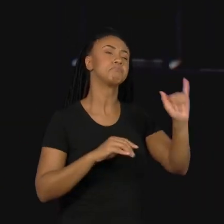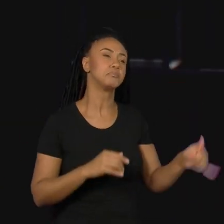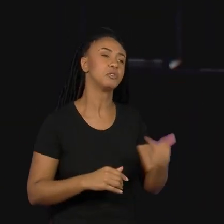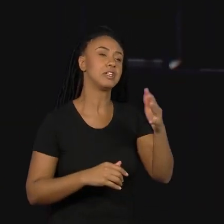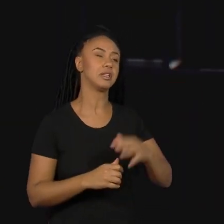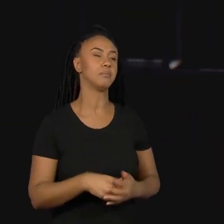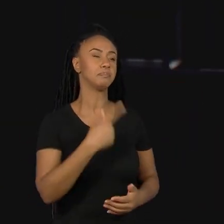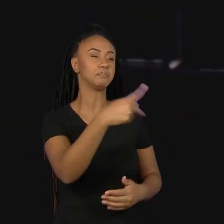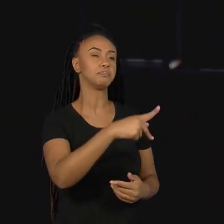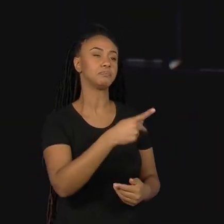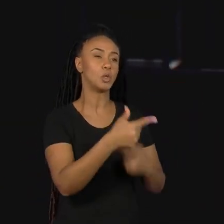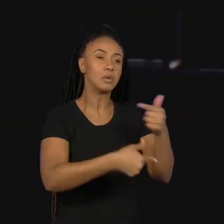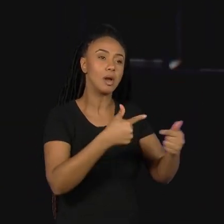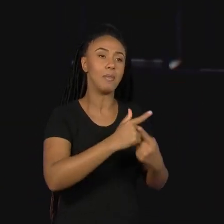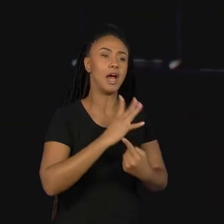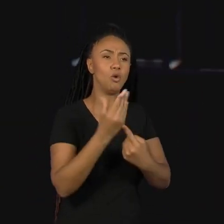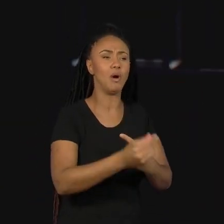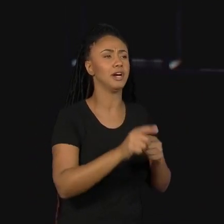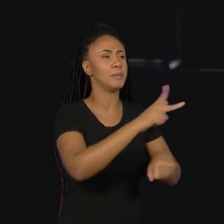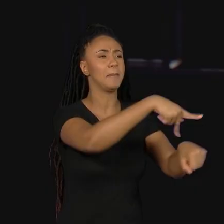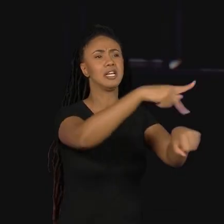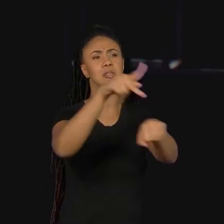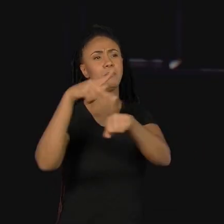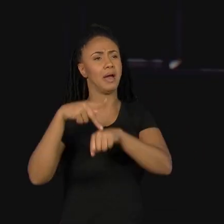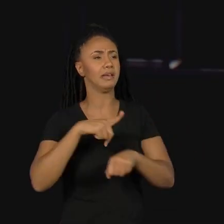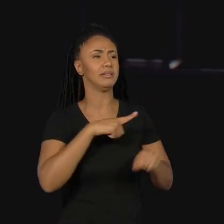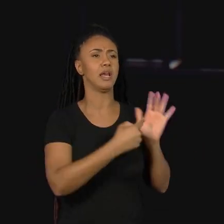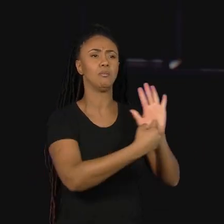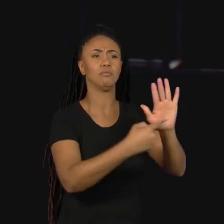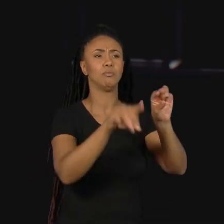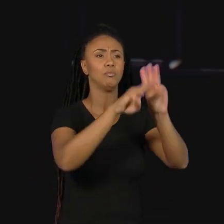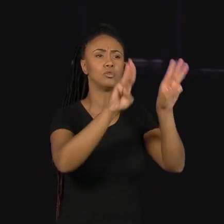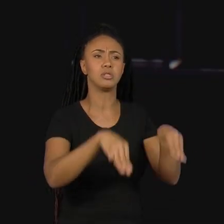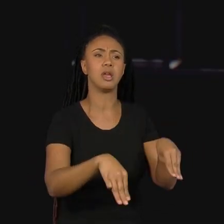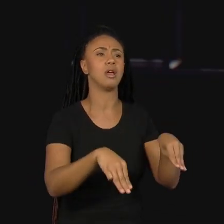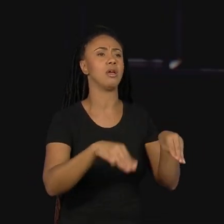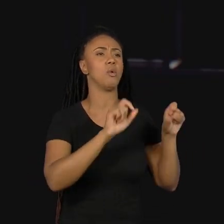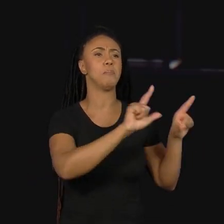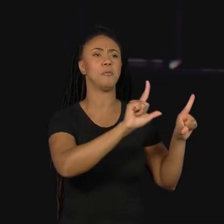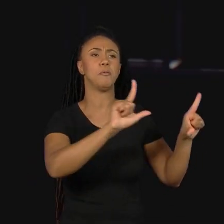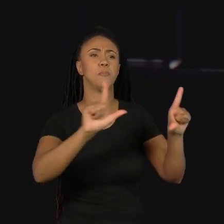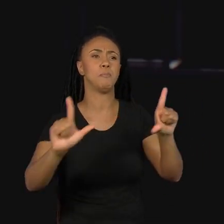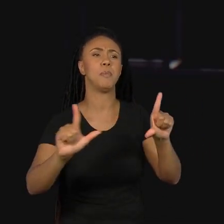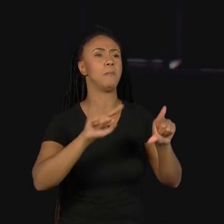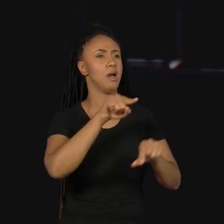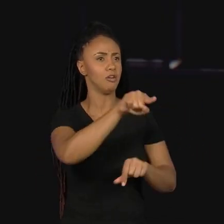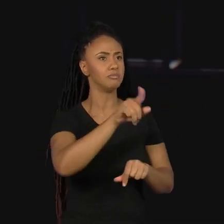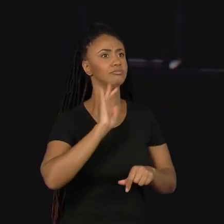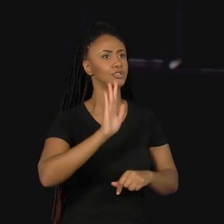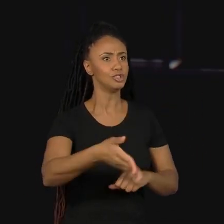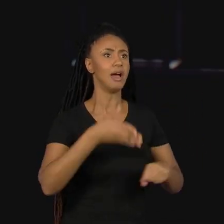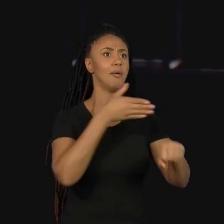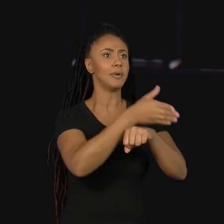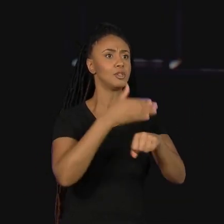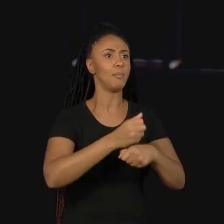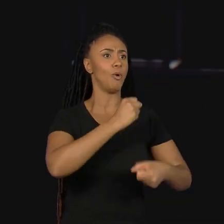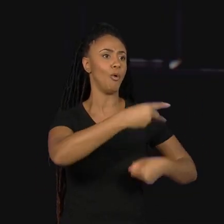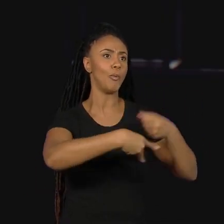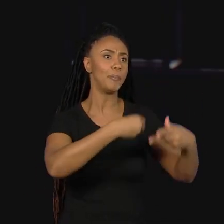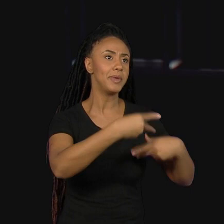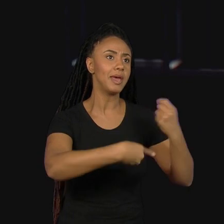suas obras estão presentes aí em vários países, em museus e coleções renomadas, né? Você participou de várias bienais,